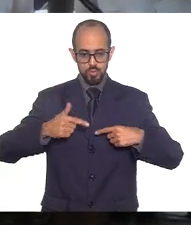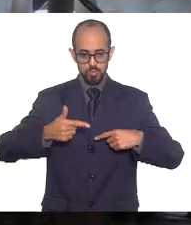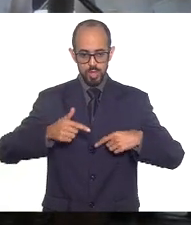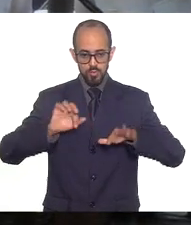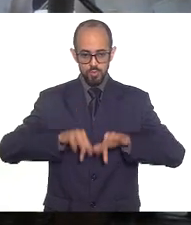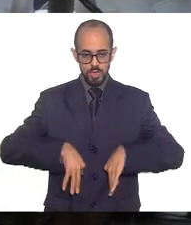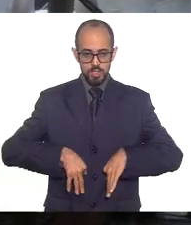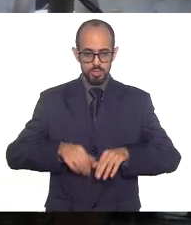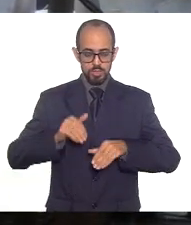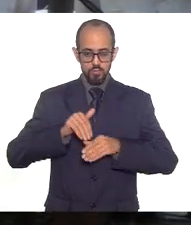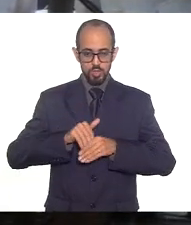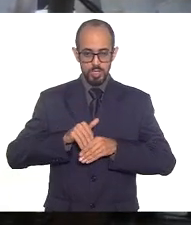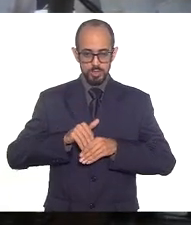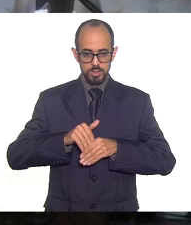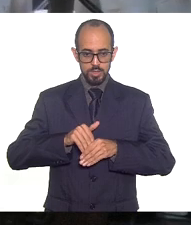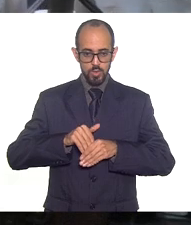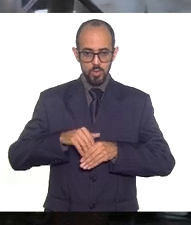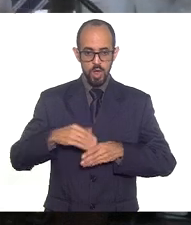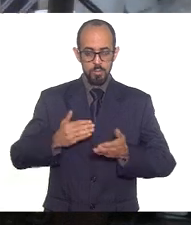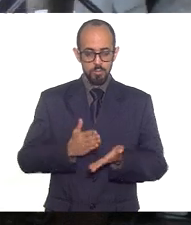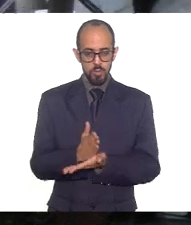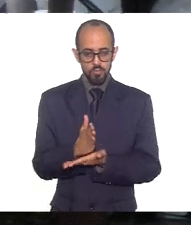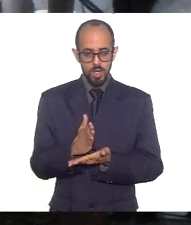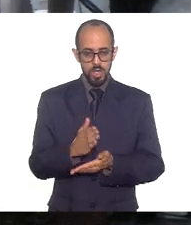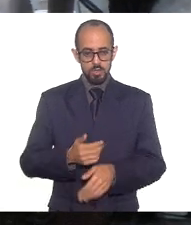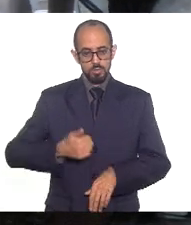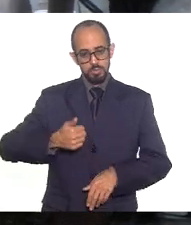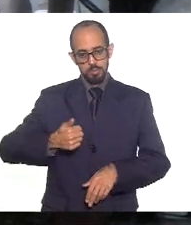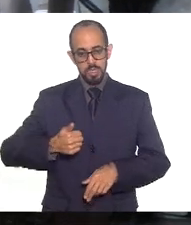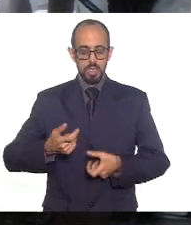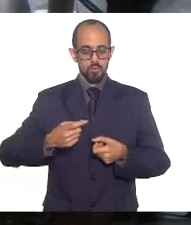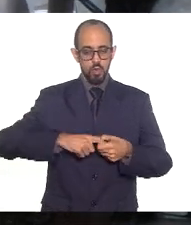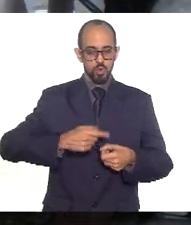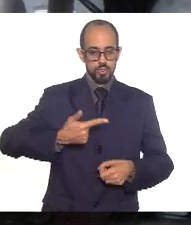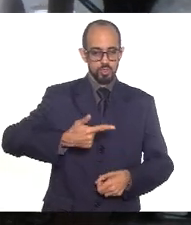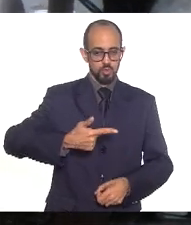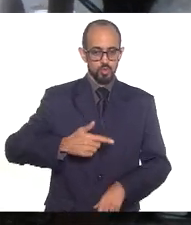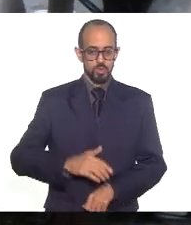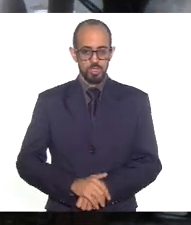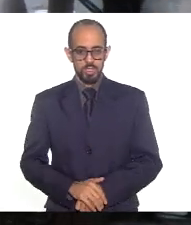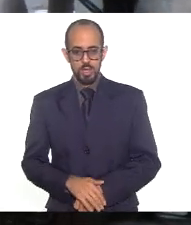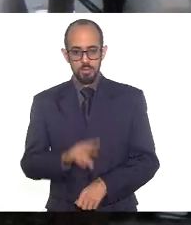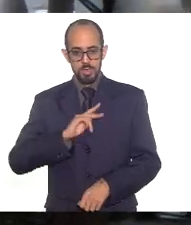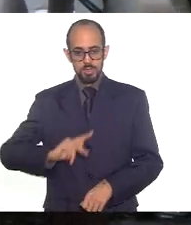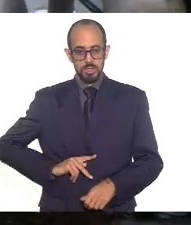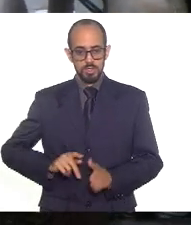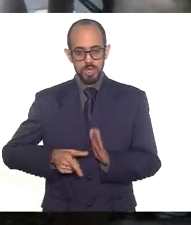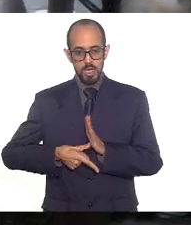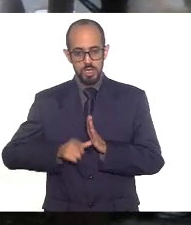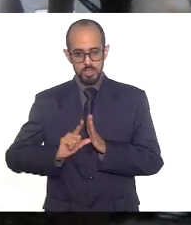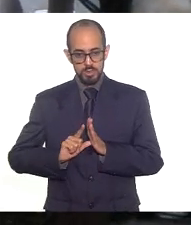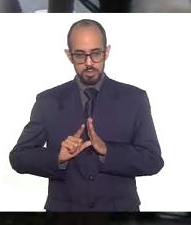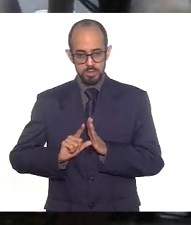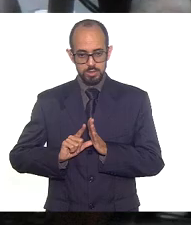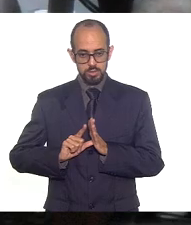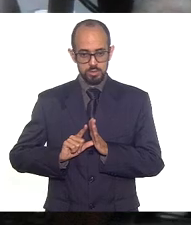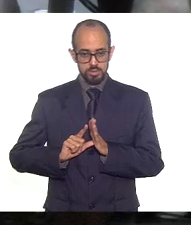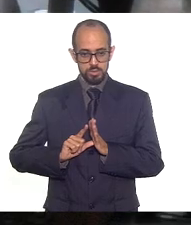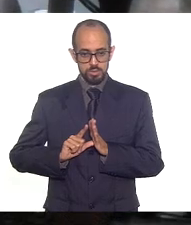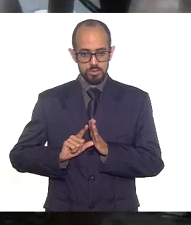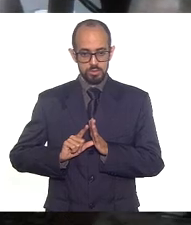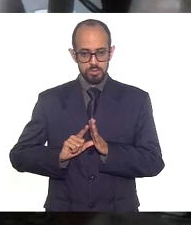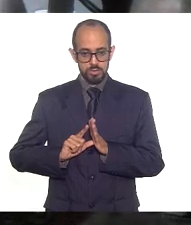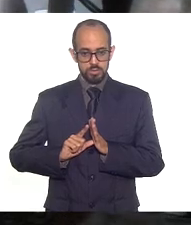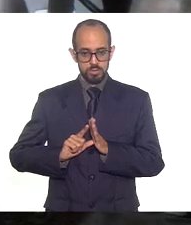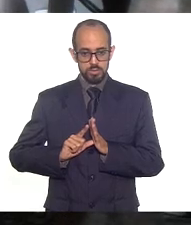em votação seus que a prova nesse botão aprovada em primeira retorne segunda presidência antes e